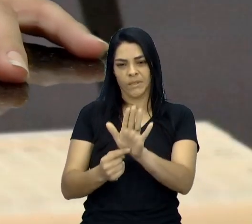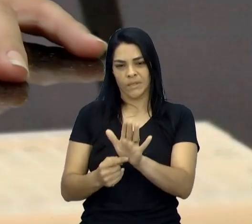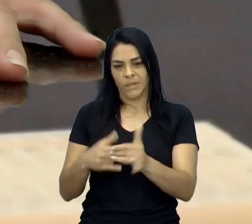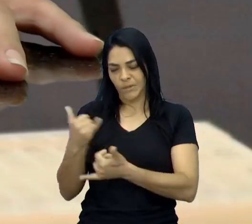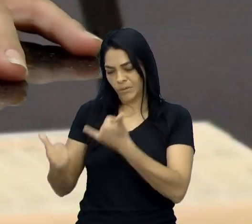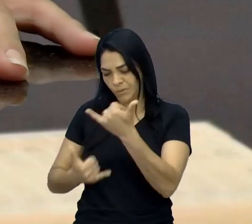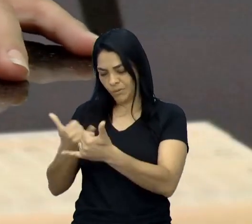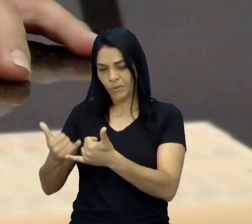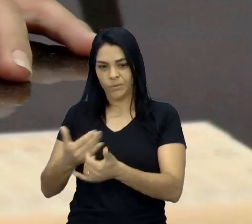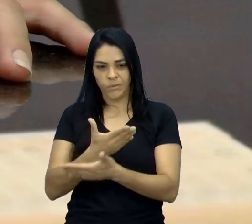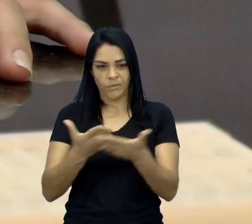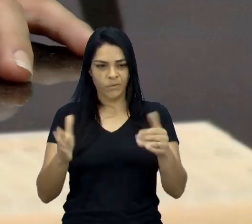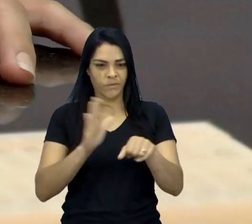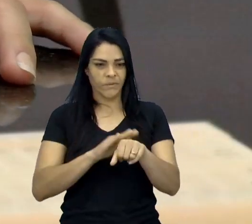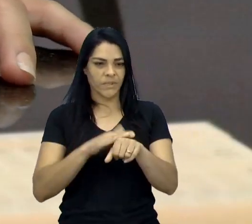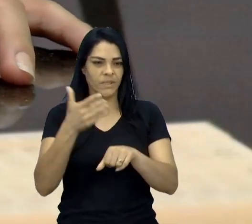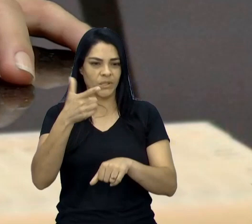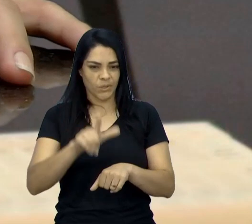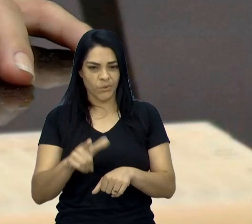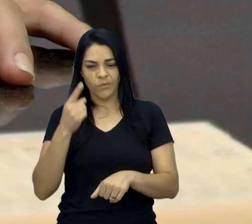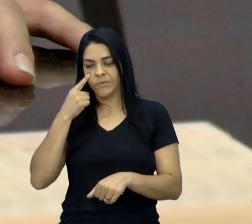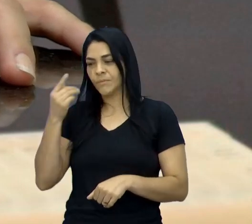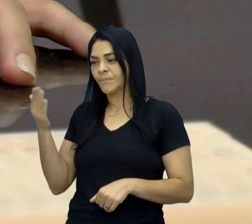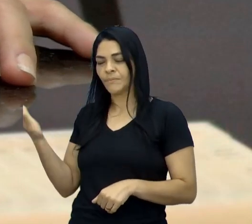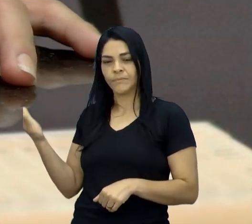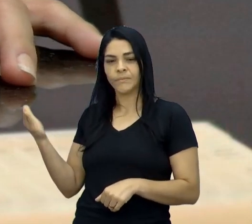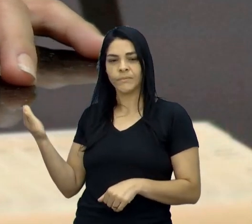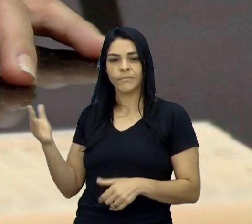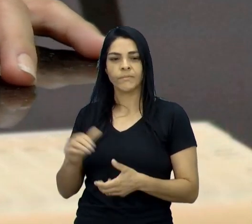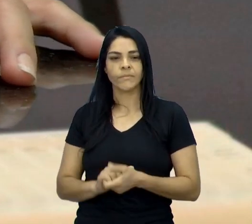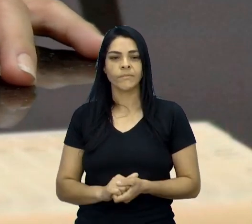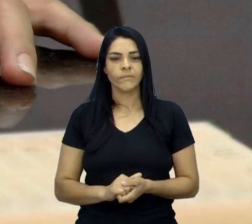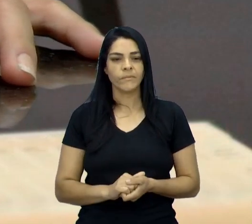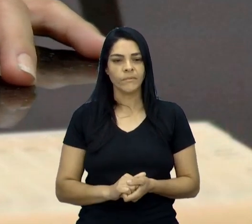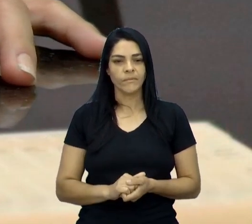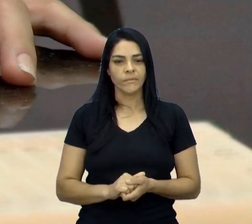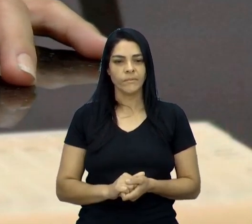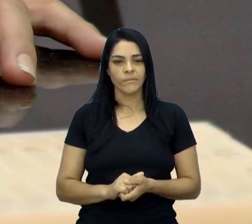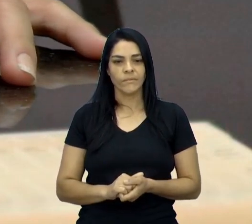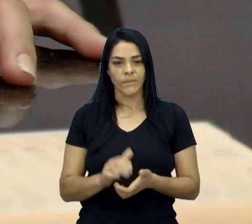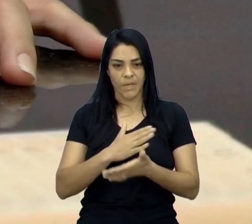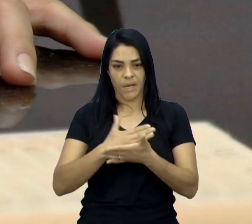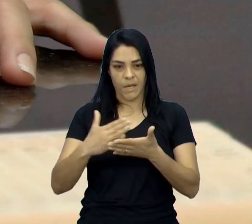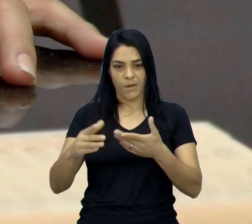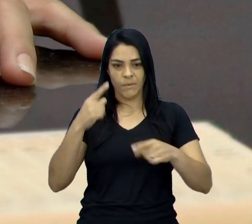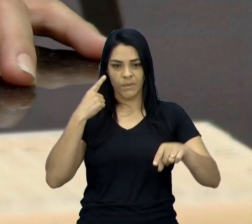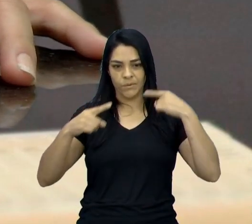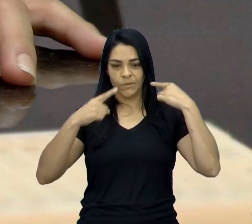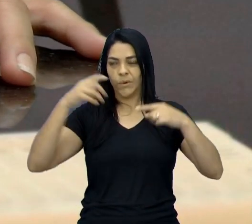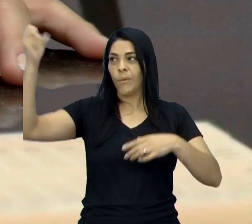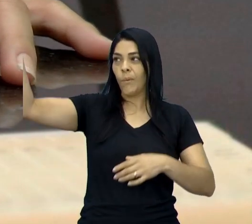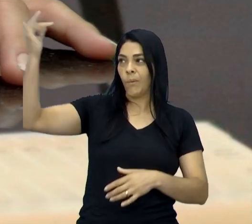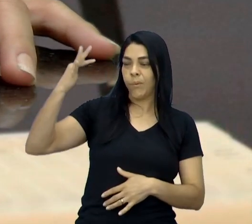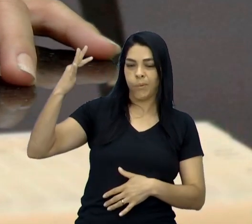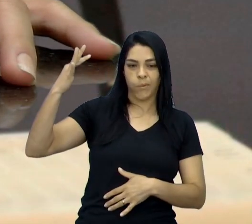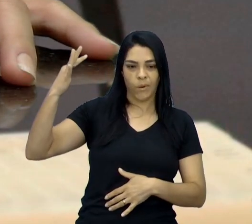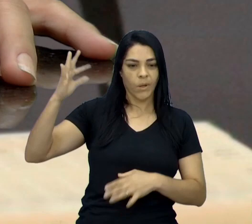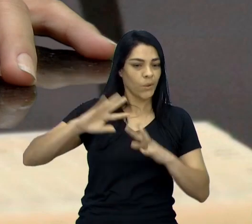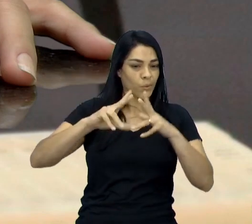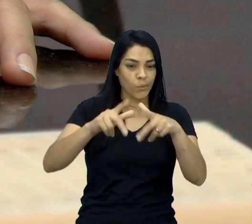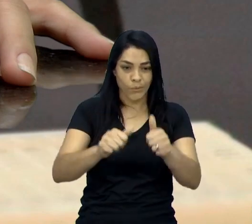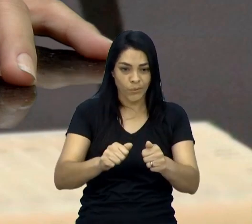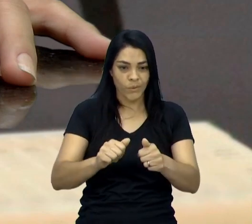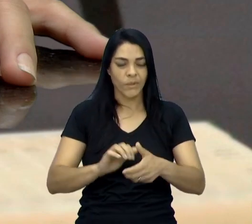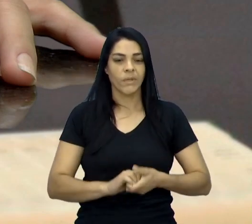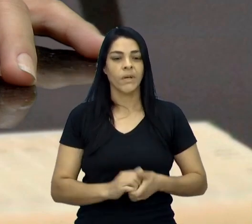vocês, ó, vamos fazer mais uma vez. Vamos ver se a gente pensa aqui, ó. Tá vendo? Para começar, toca o som, acende tudo. Aí